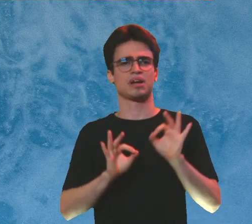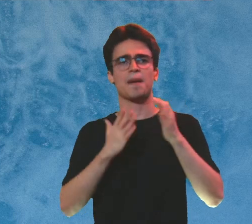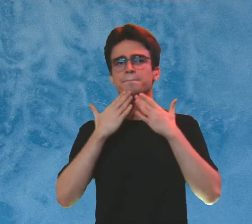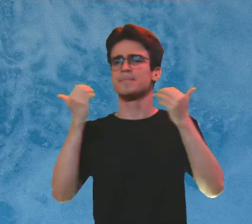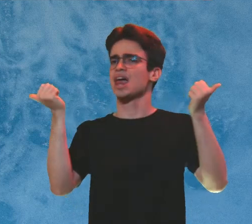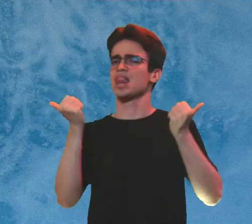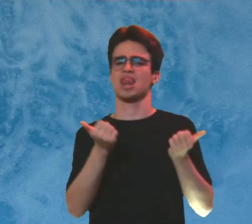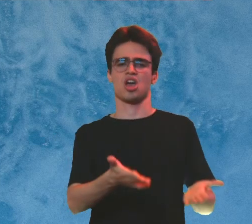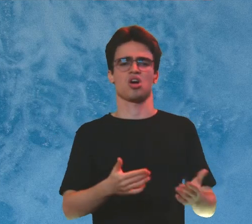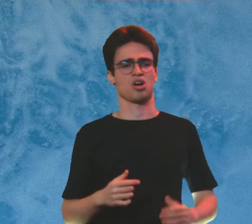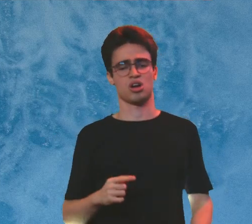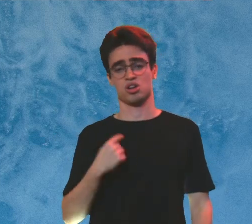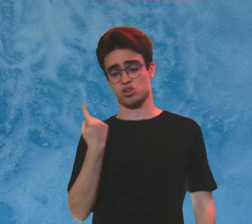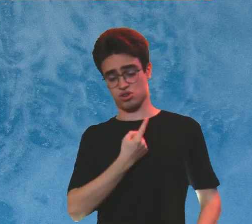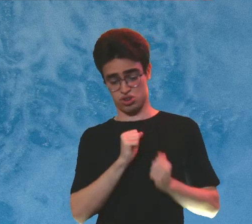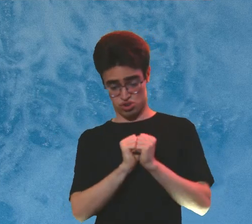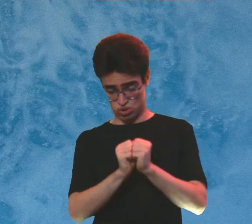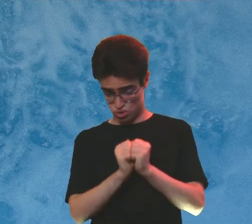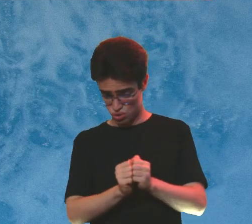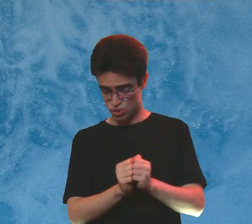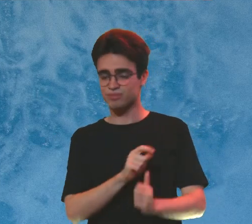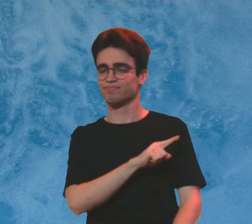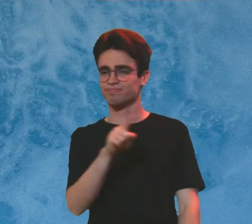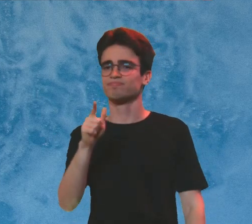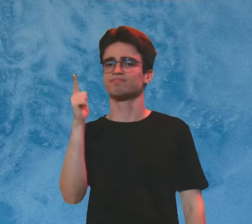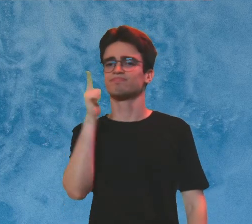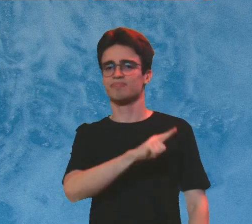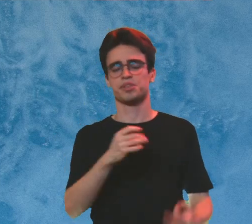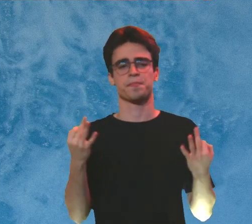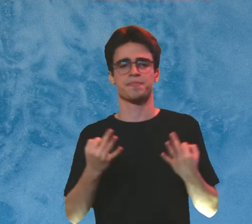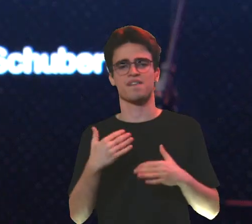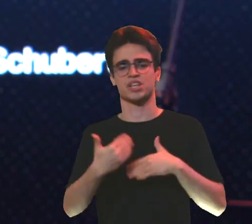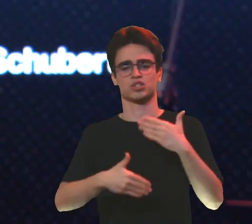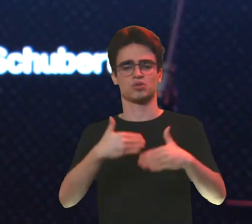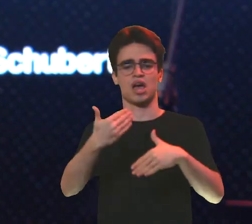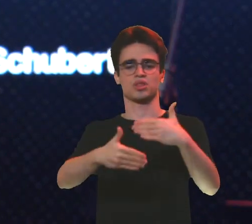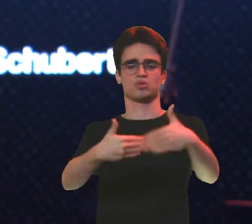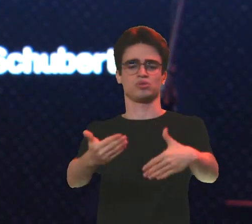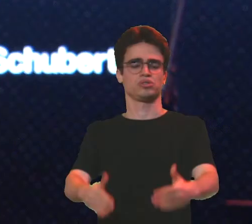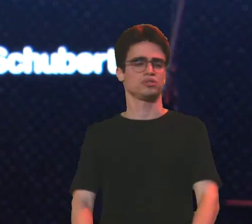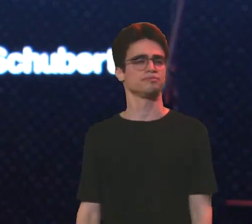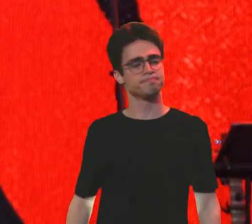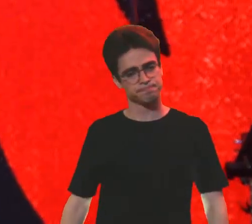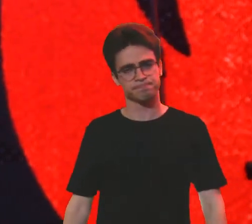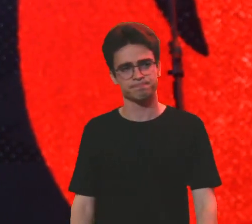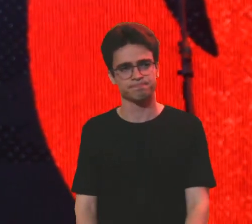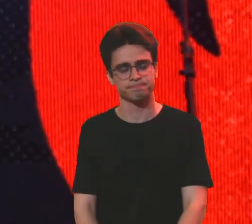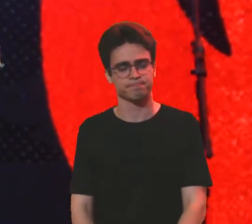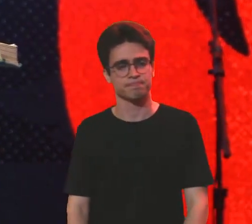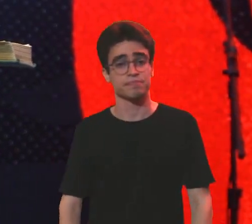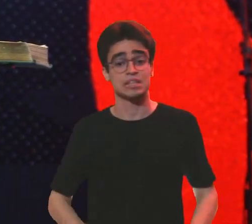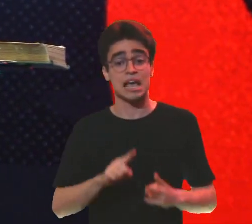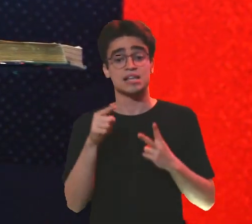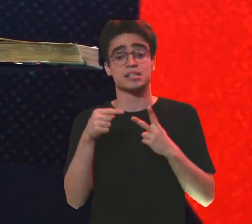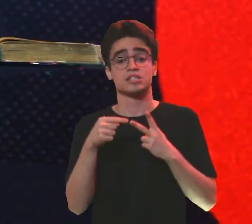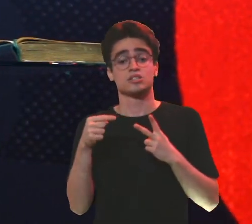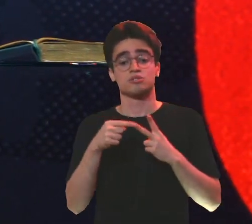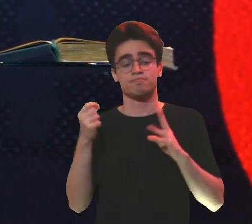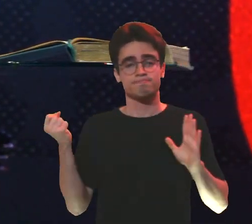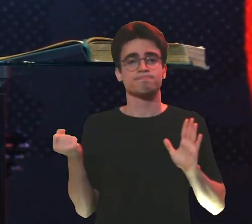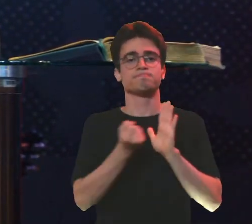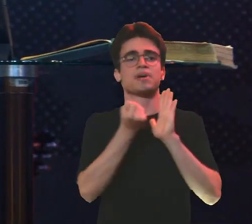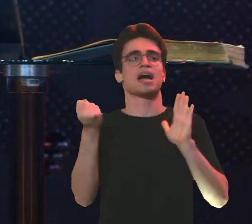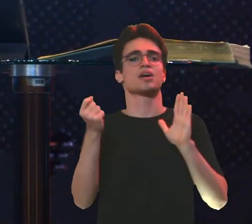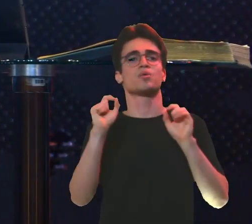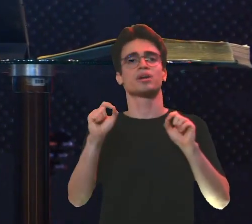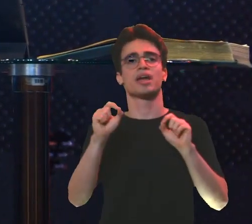para nós, para que conosco fossem eles aperfeiçoados. A segunda marca do herói da fé, dos